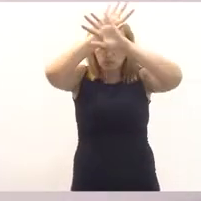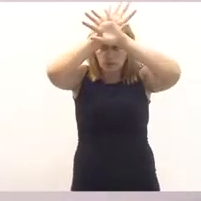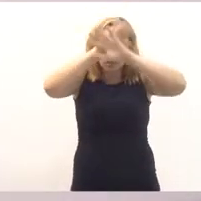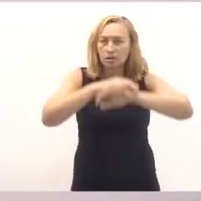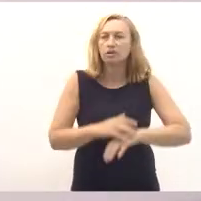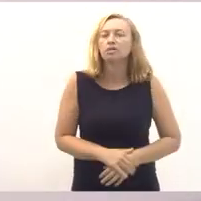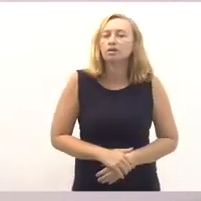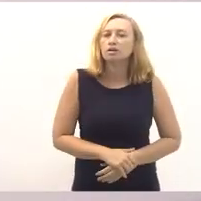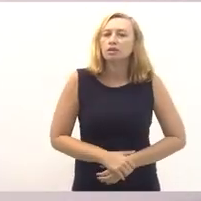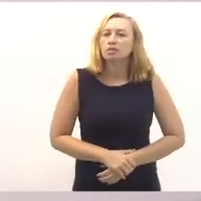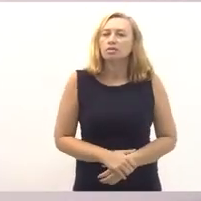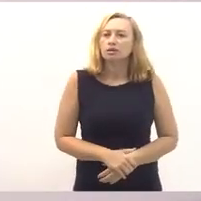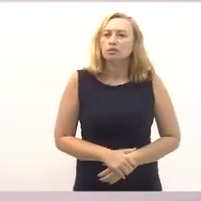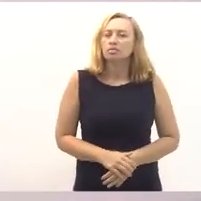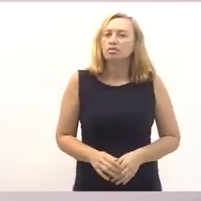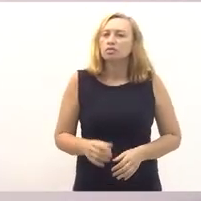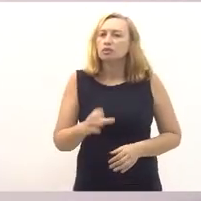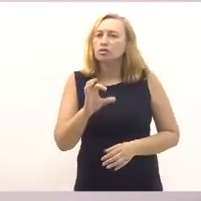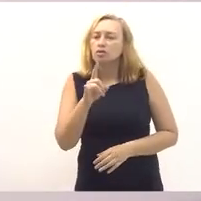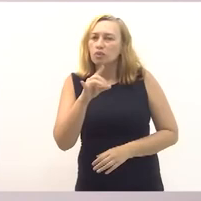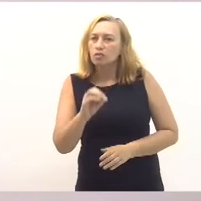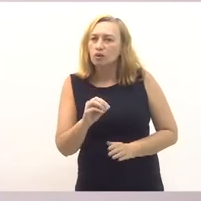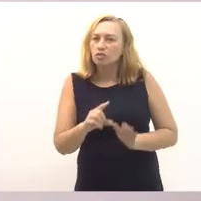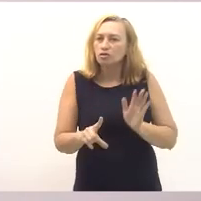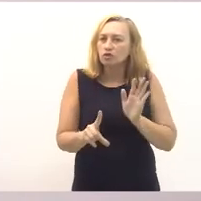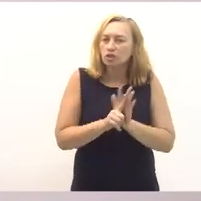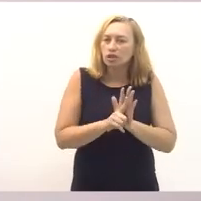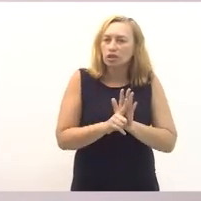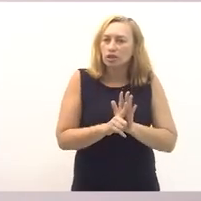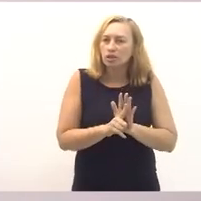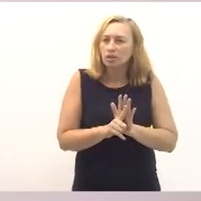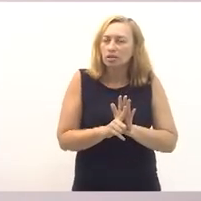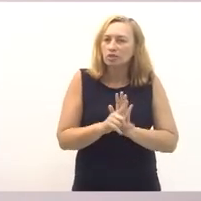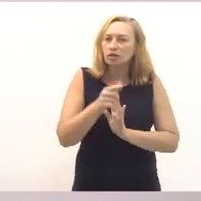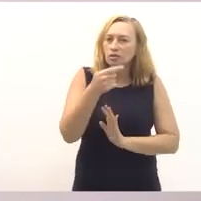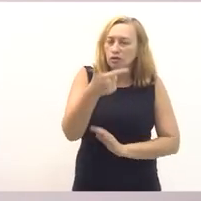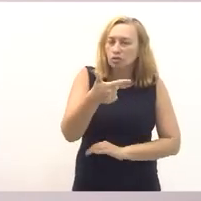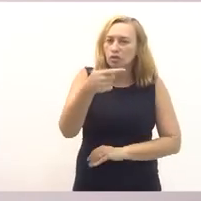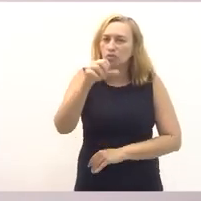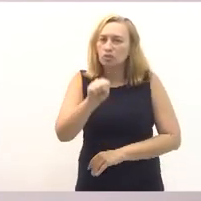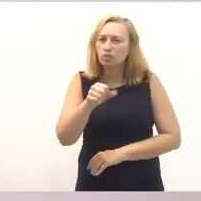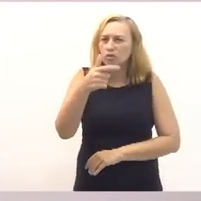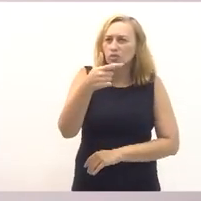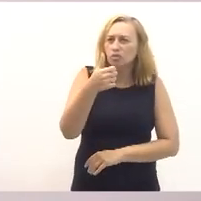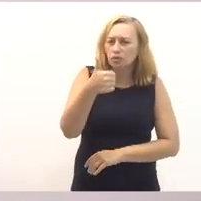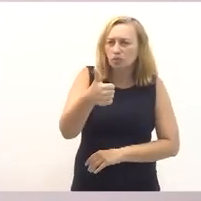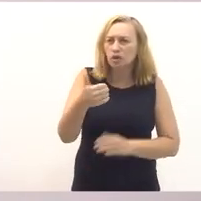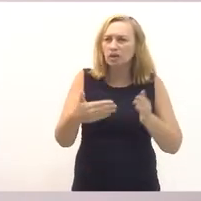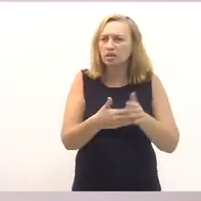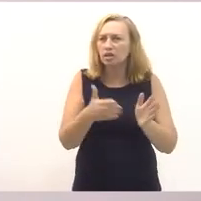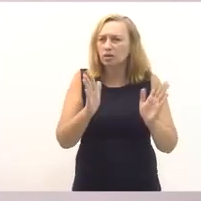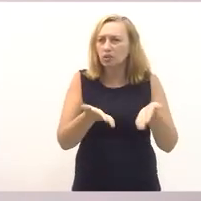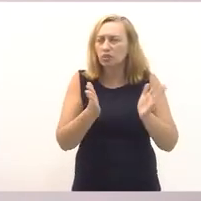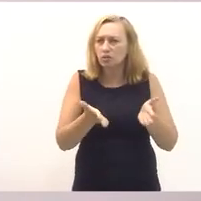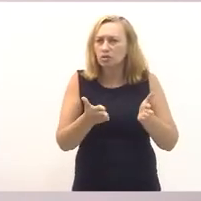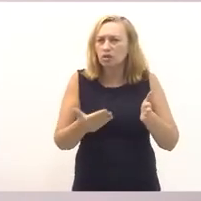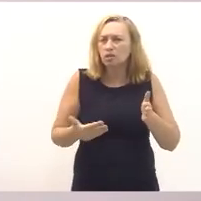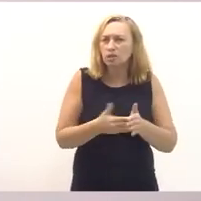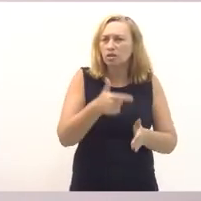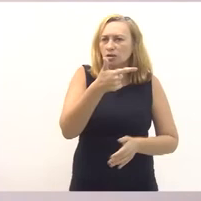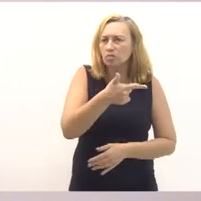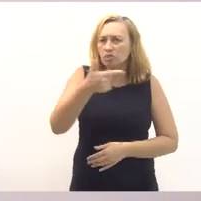entrou em vigor o Código Penal e ainda atual o 281 até hoje mantido até